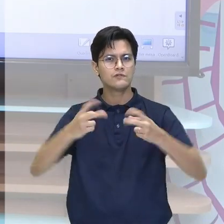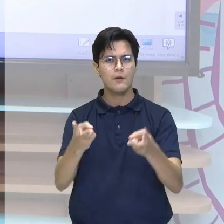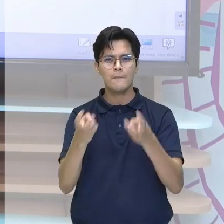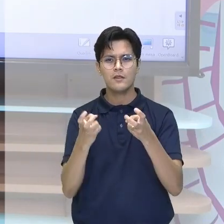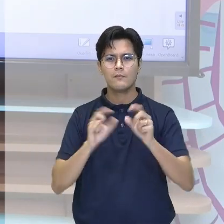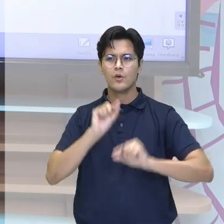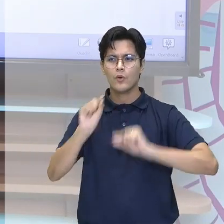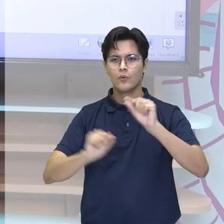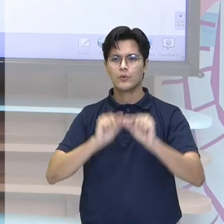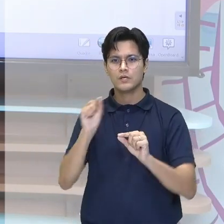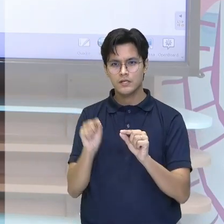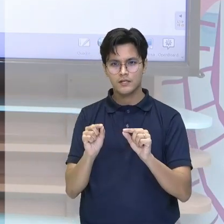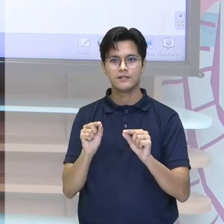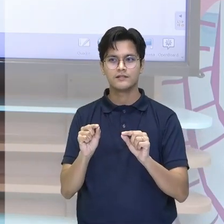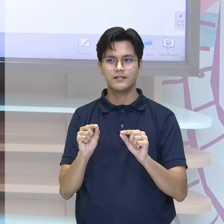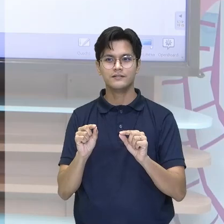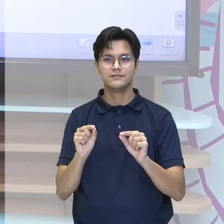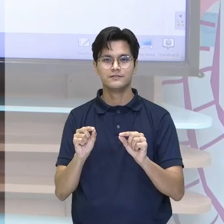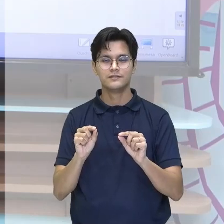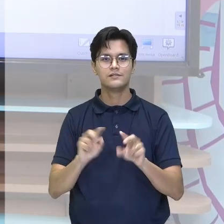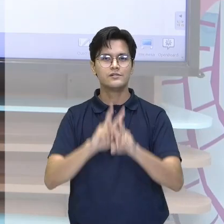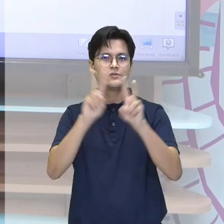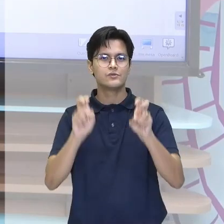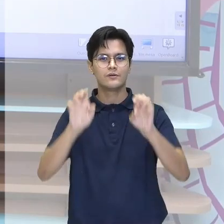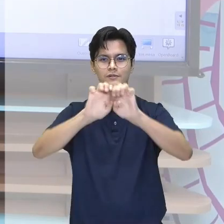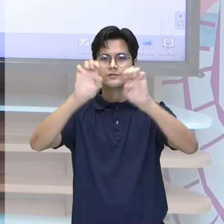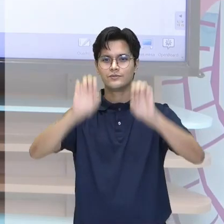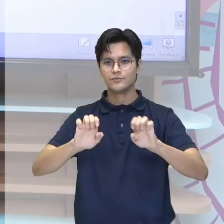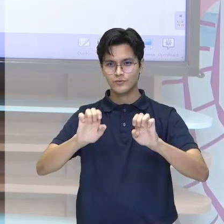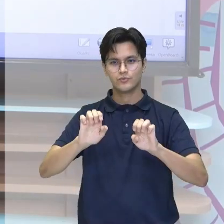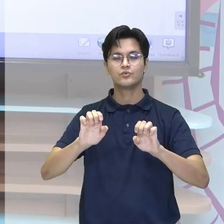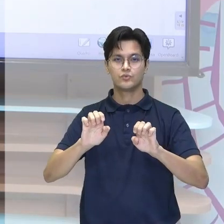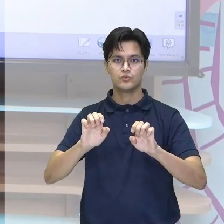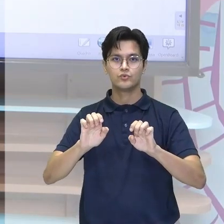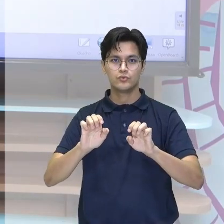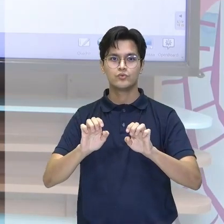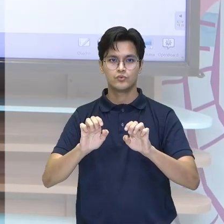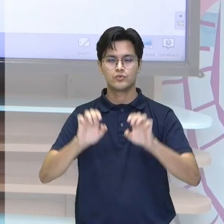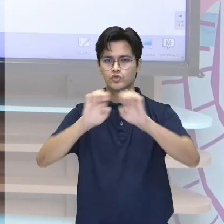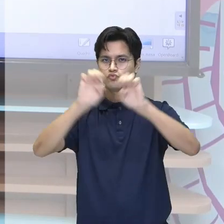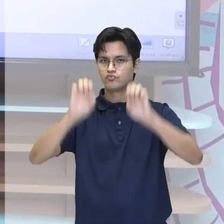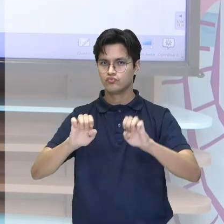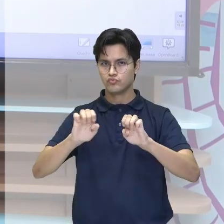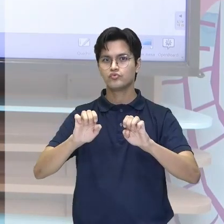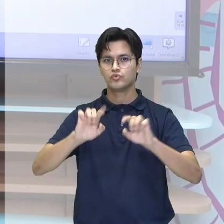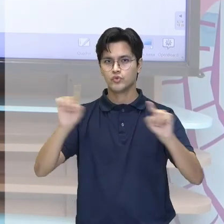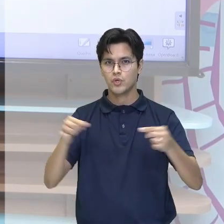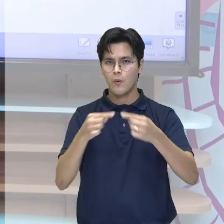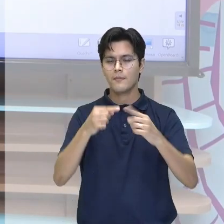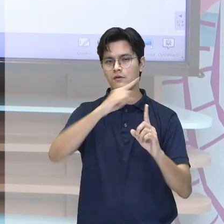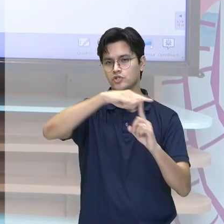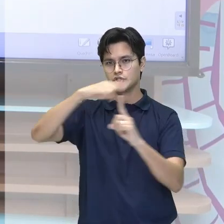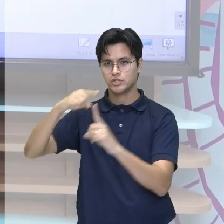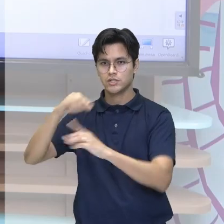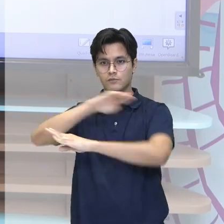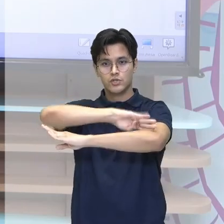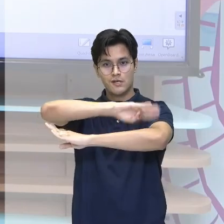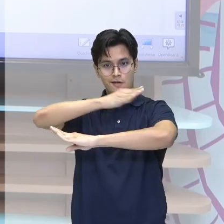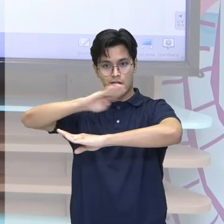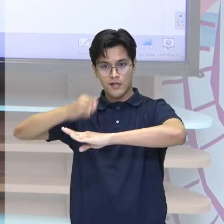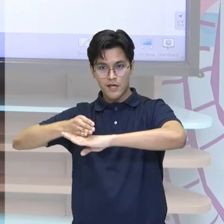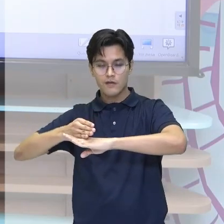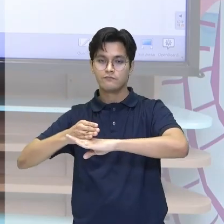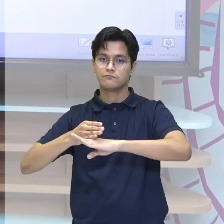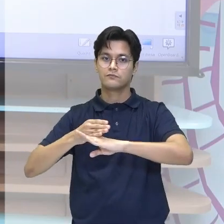um pouco das estruturas que vão compor aí cada uma dessas formas de relevo, né? E aí nós temos também